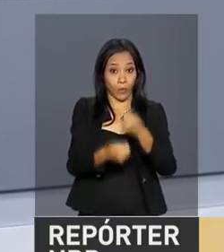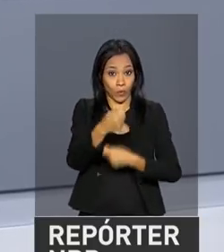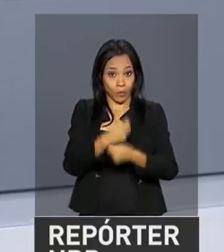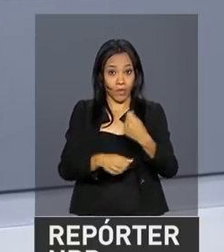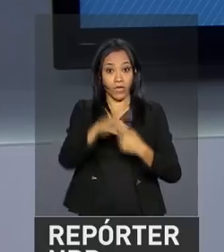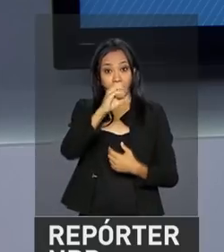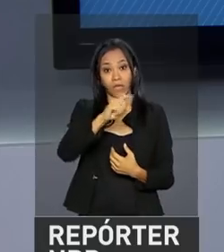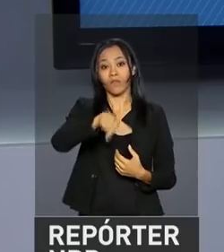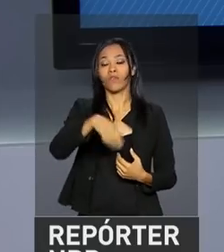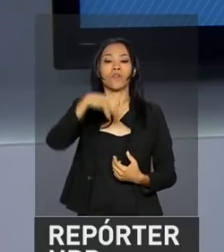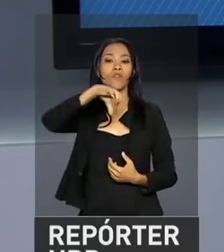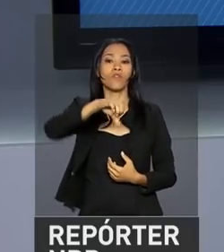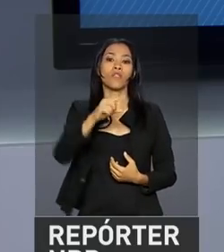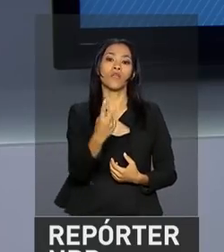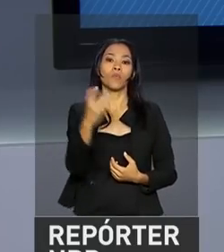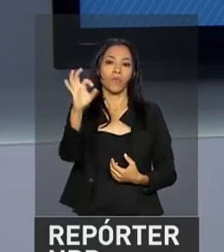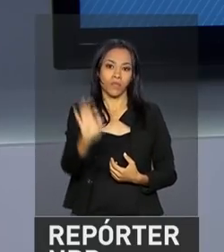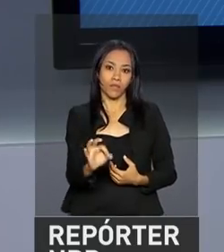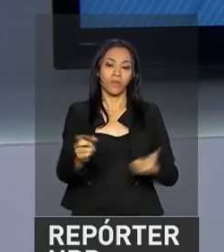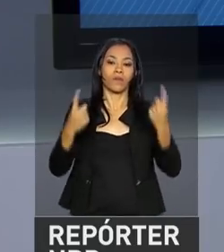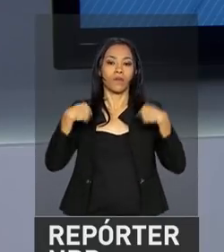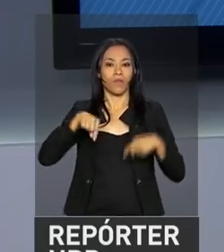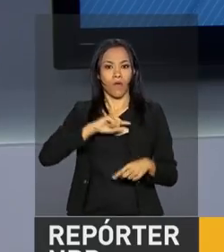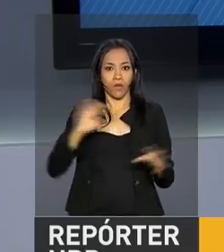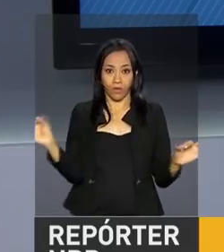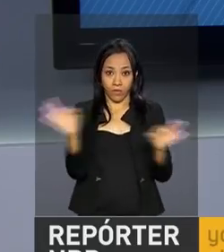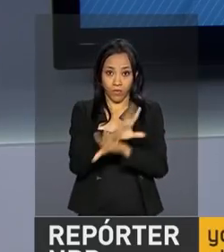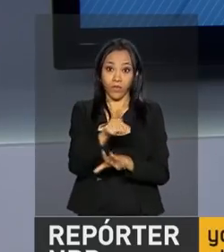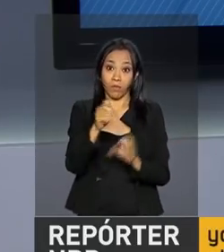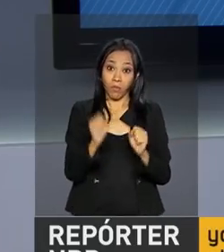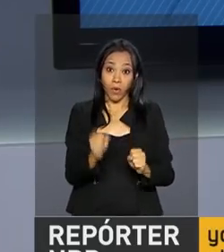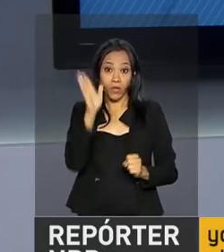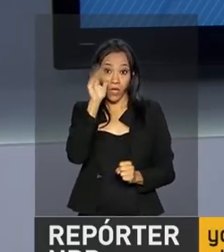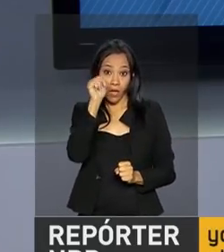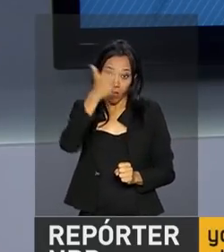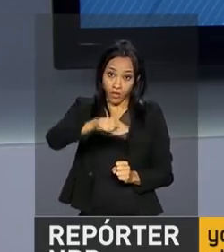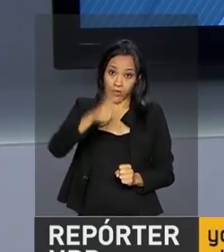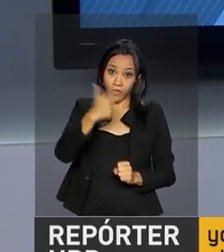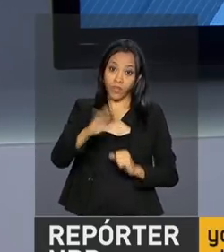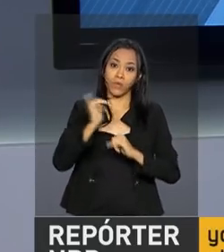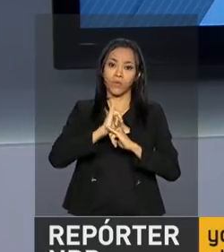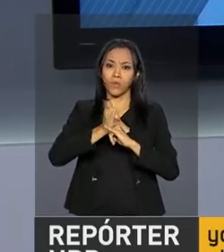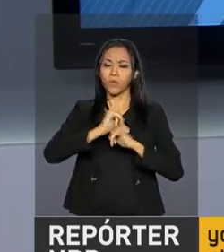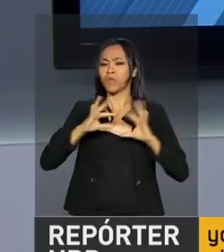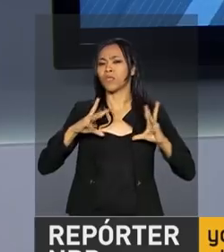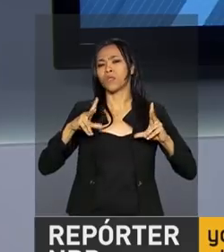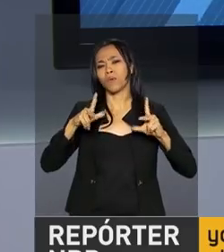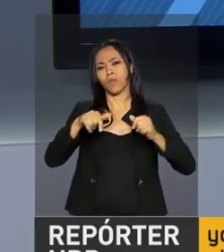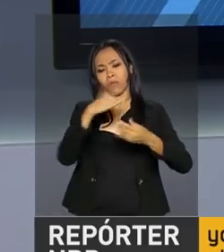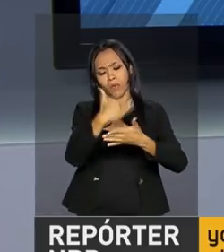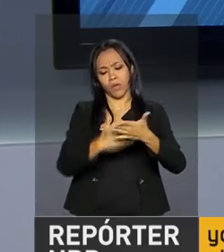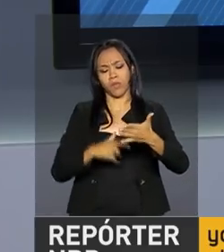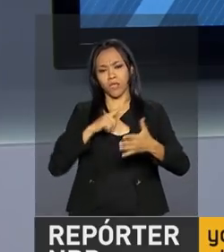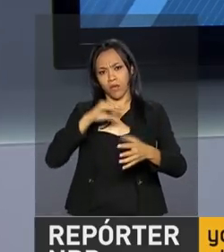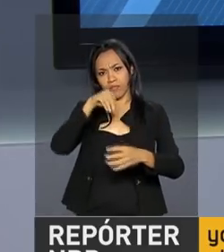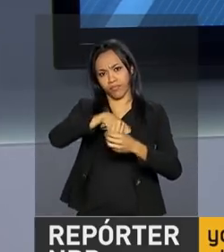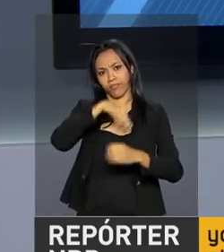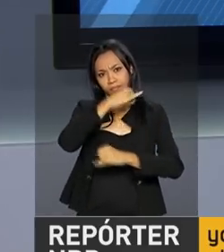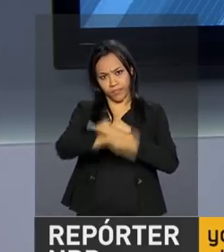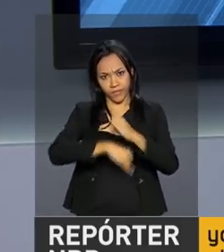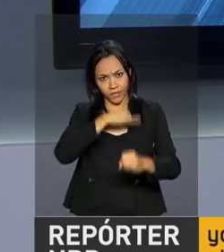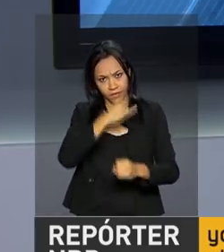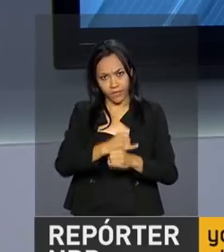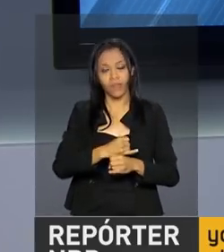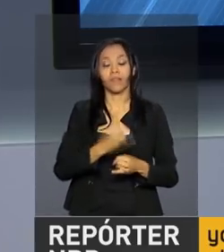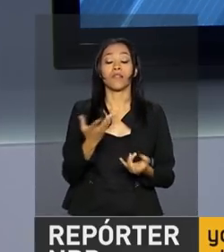cento nós ficamos por aqui você pode rever as reportagens no youtube e toda nossa programação também está na página da